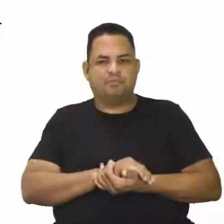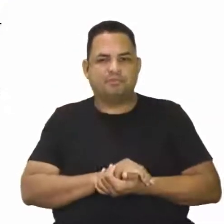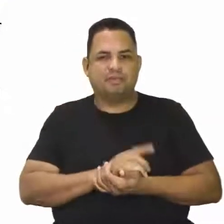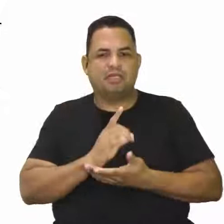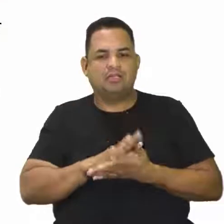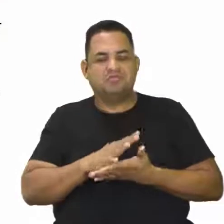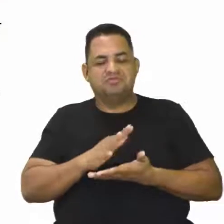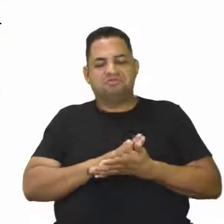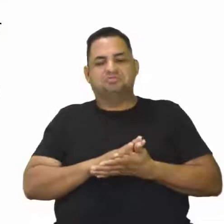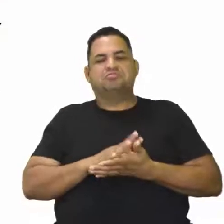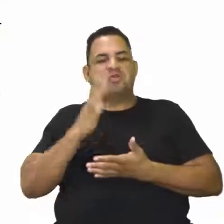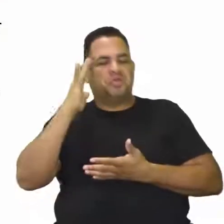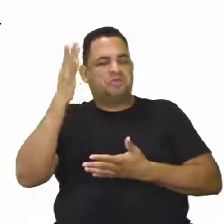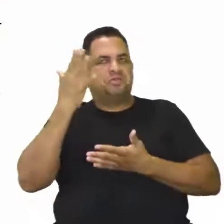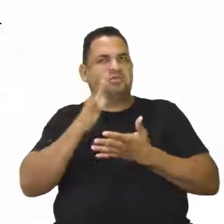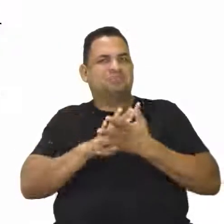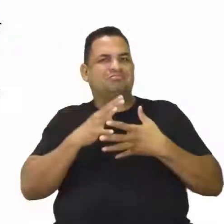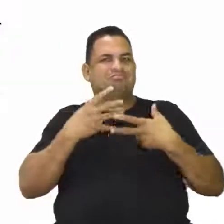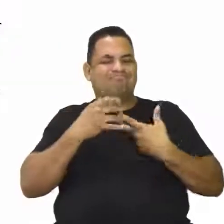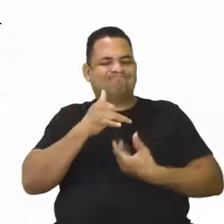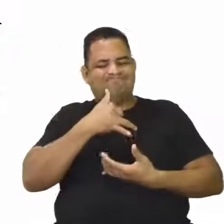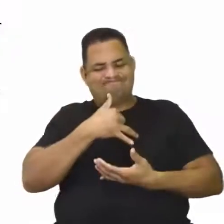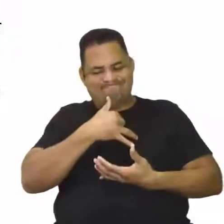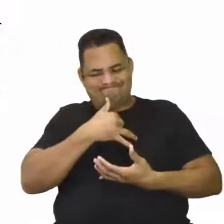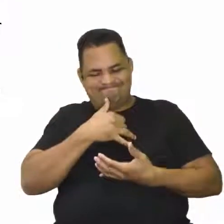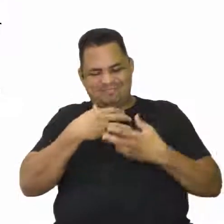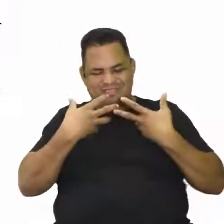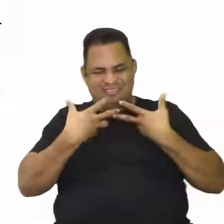muito triste, muito cansado, muito